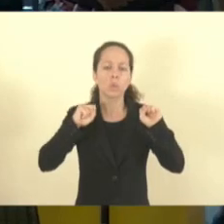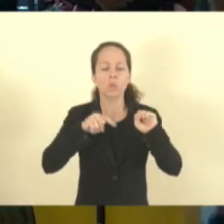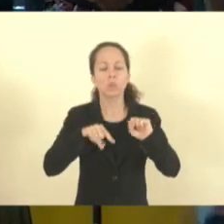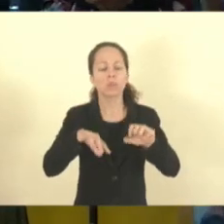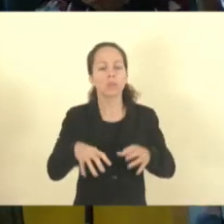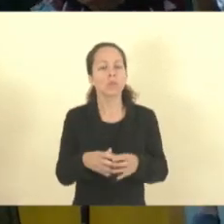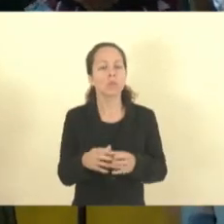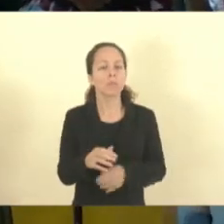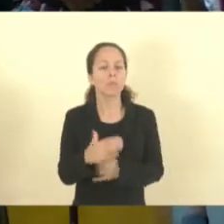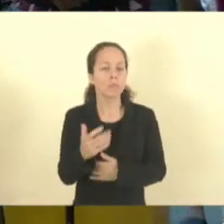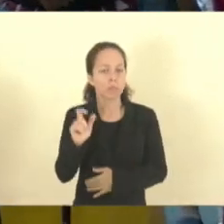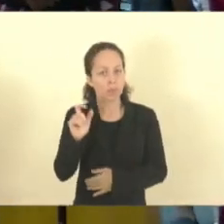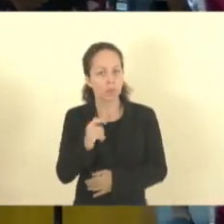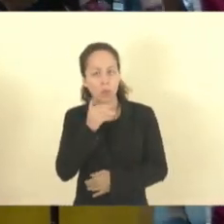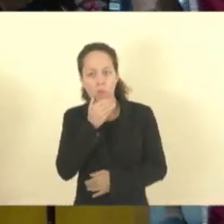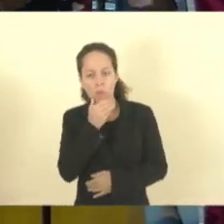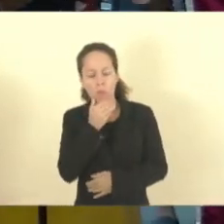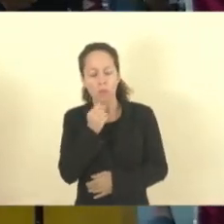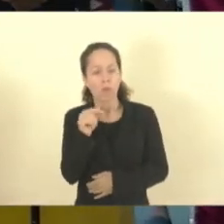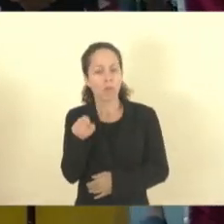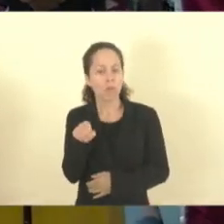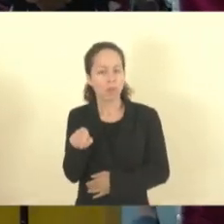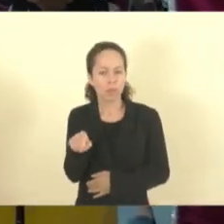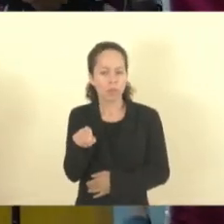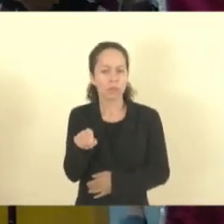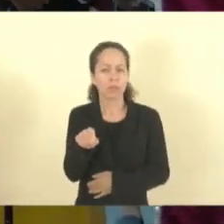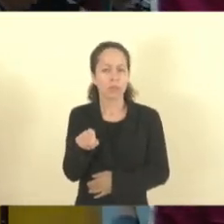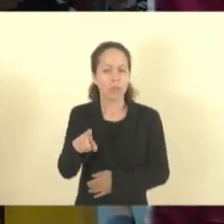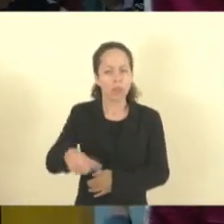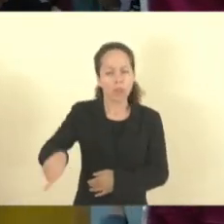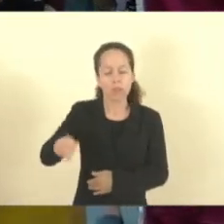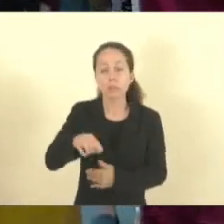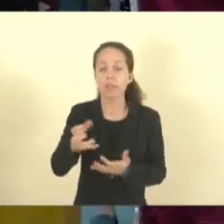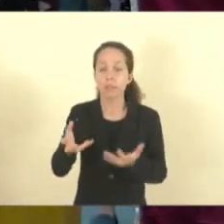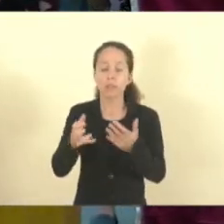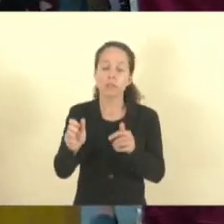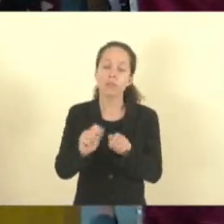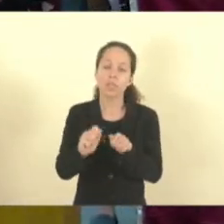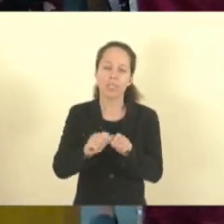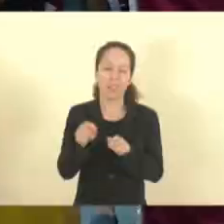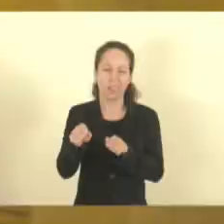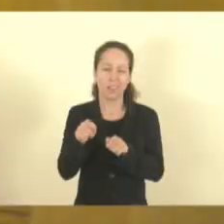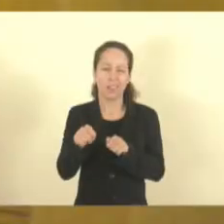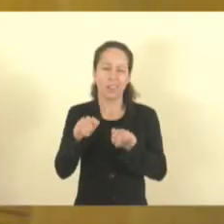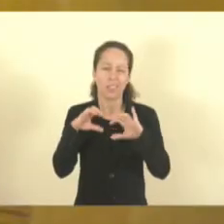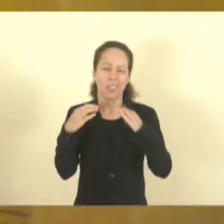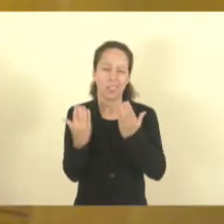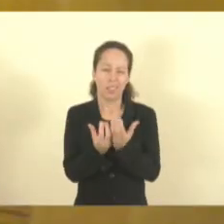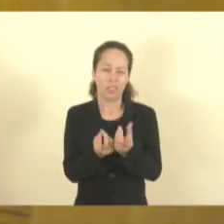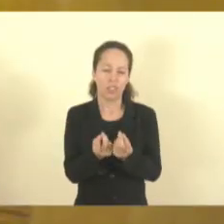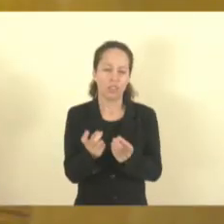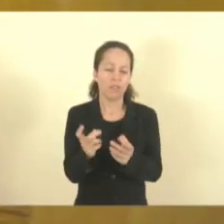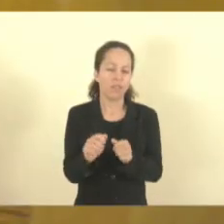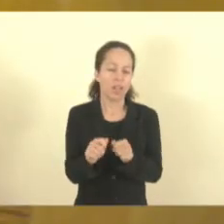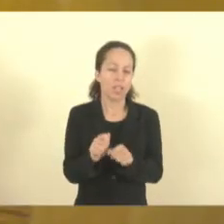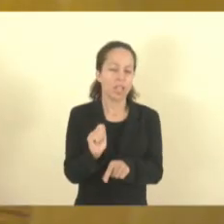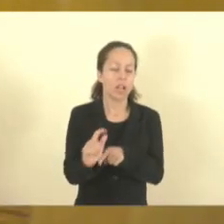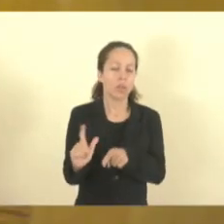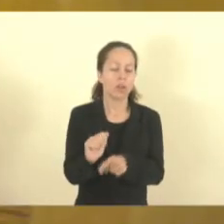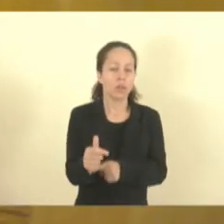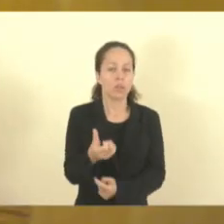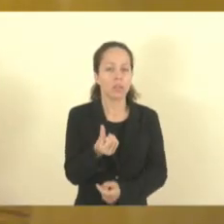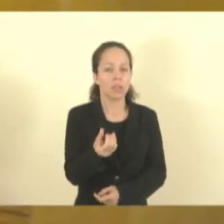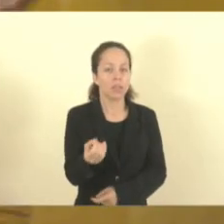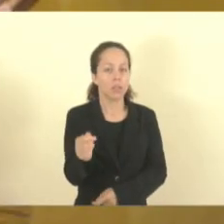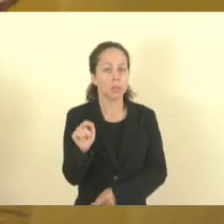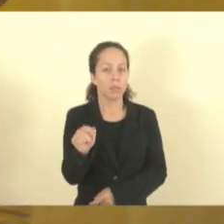essas informações, esses rumores, eles querem alugar o estádio por R$ 60 mil para